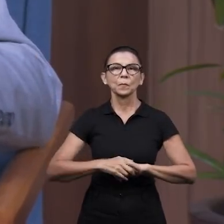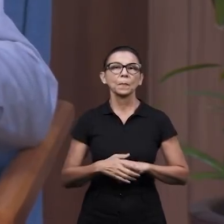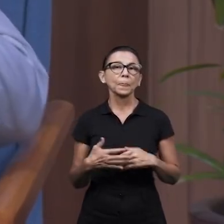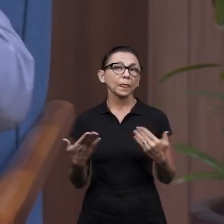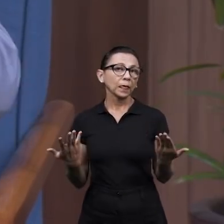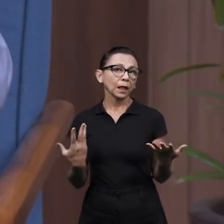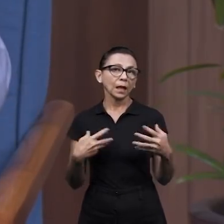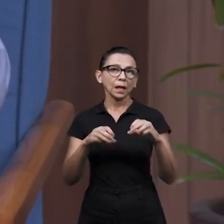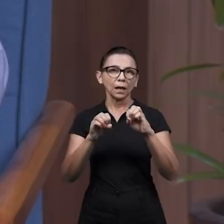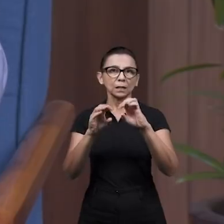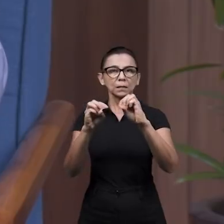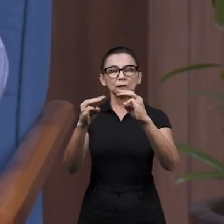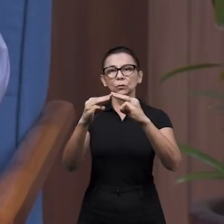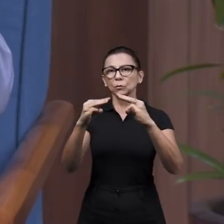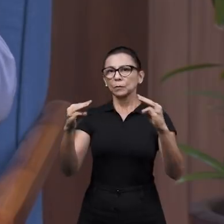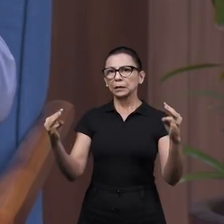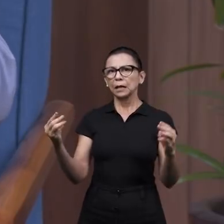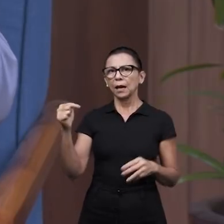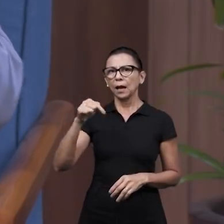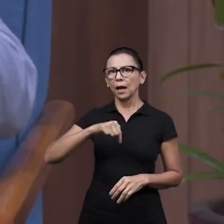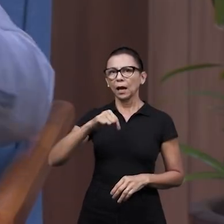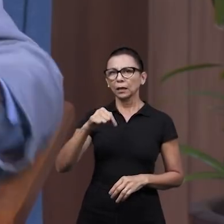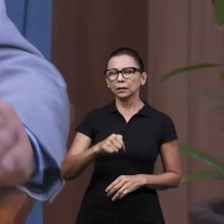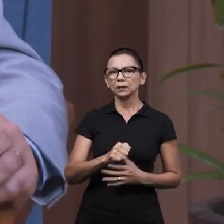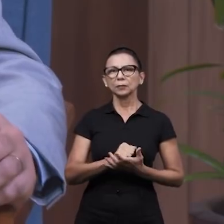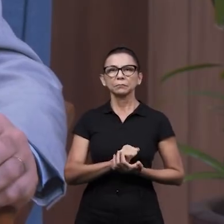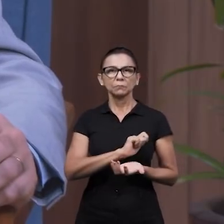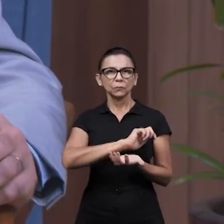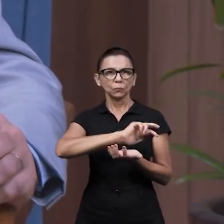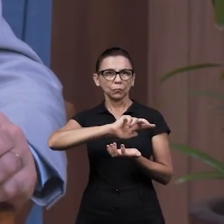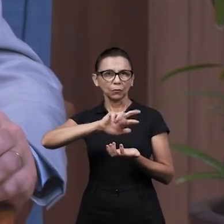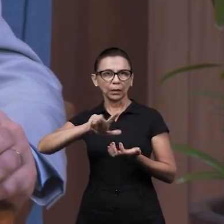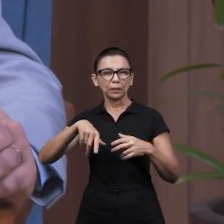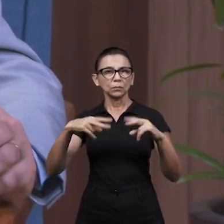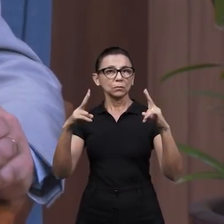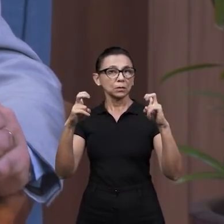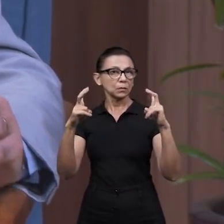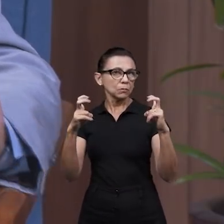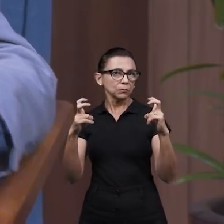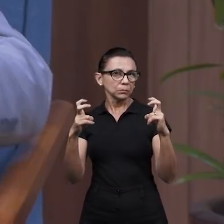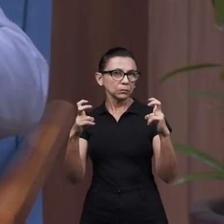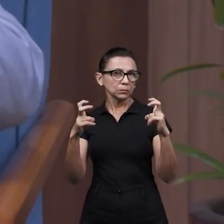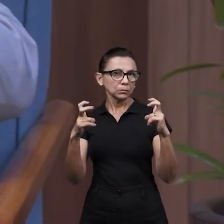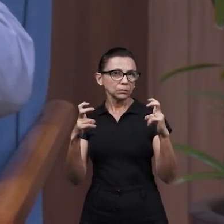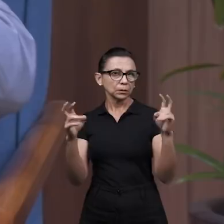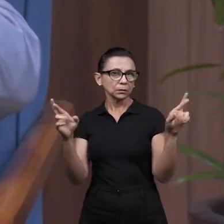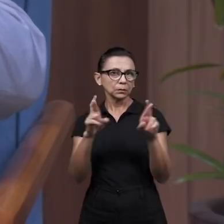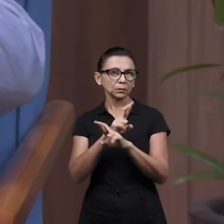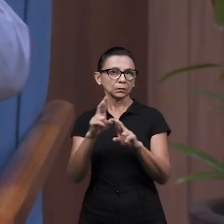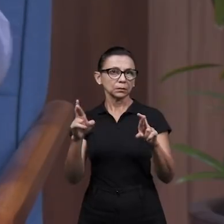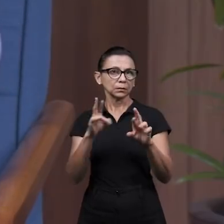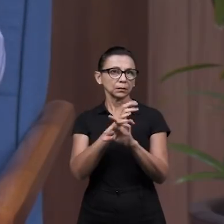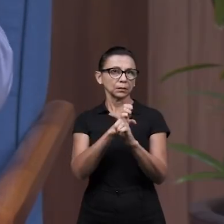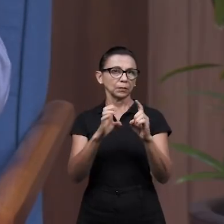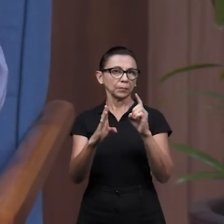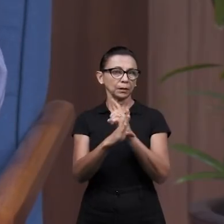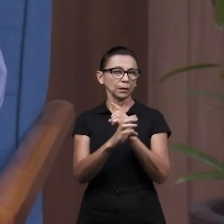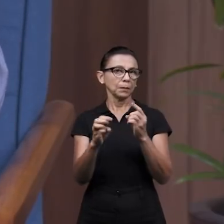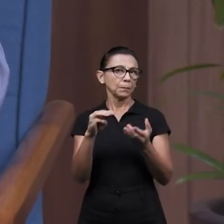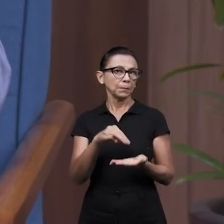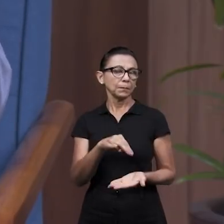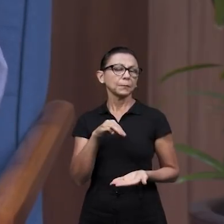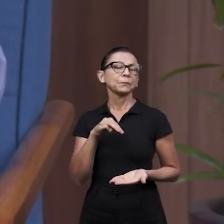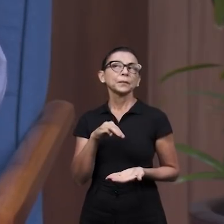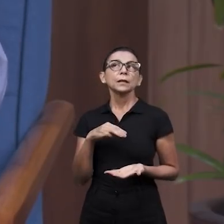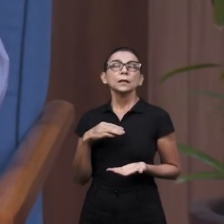no qual nós tratamos dos assuntos da Escola Bíblica Dominical da Igreja Cristã Maranata e que nós temos a oportunidade